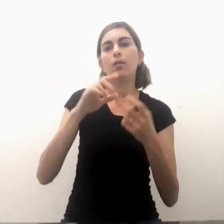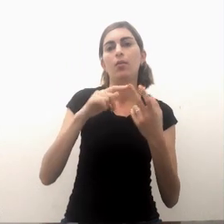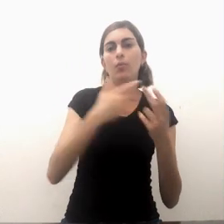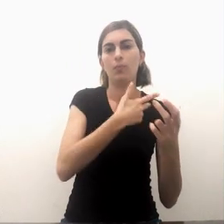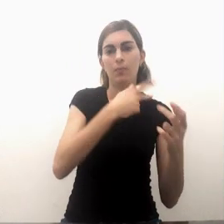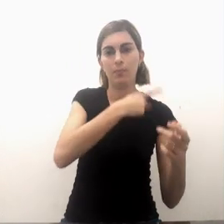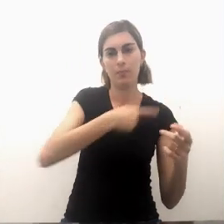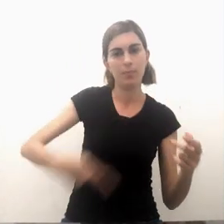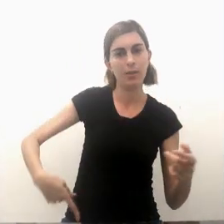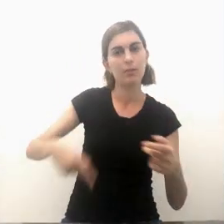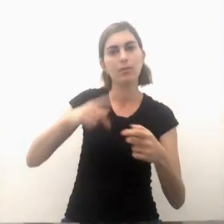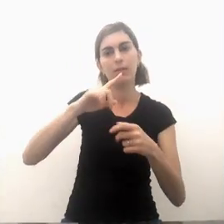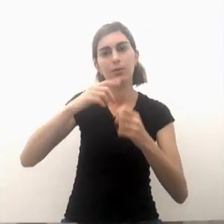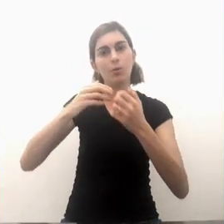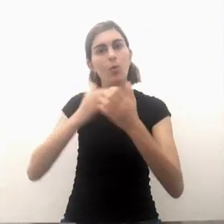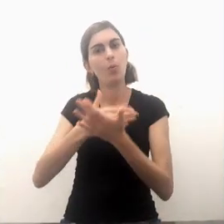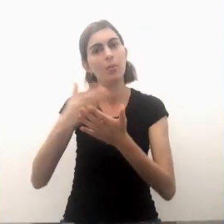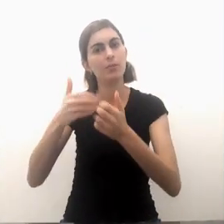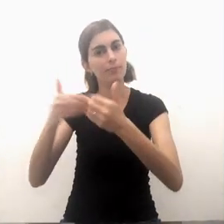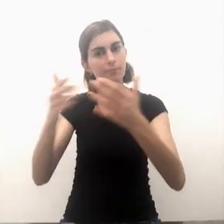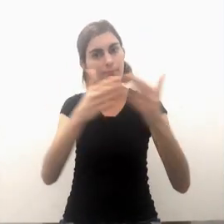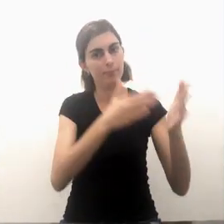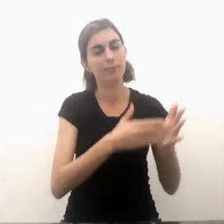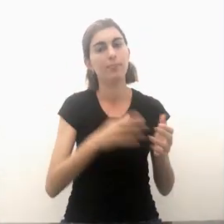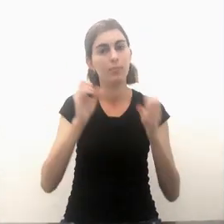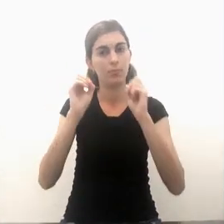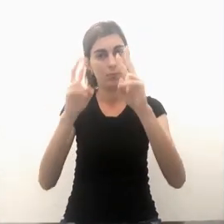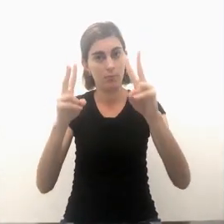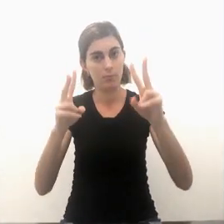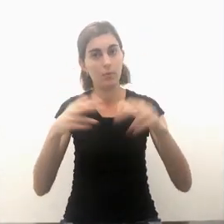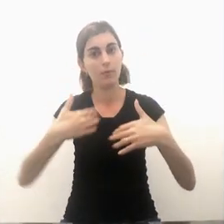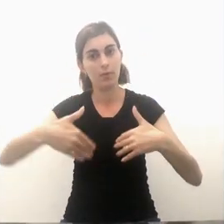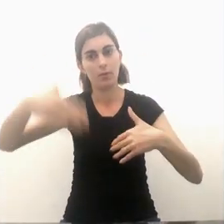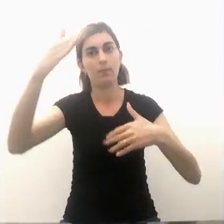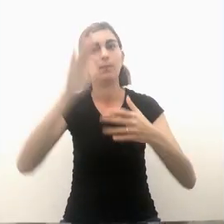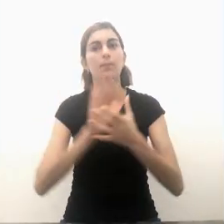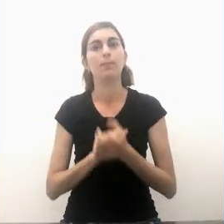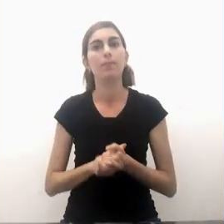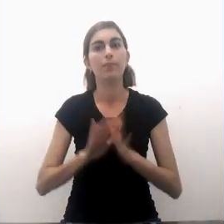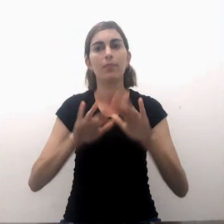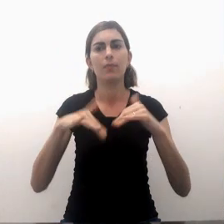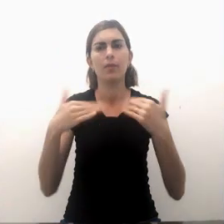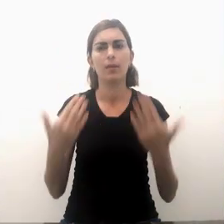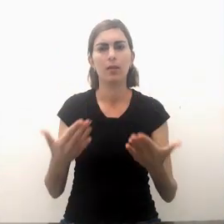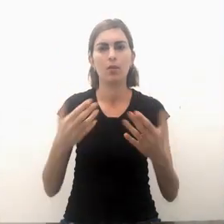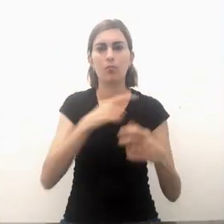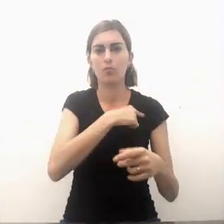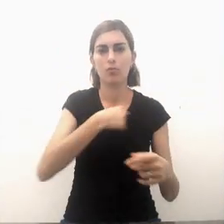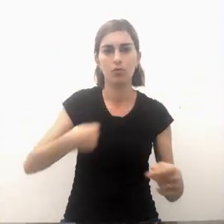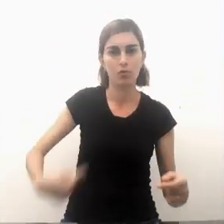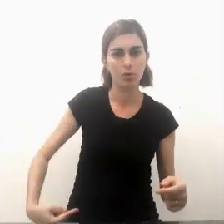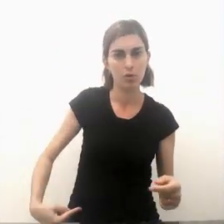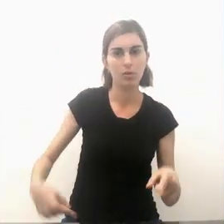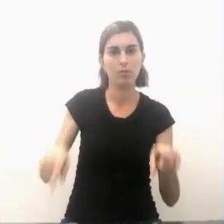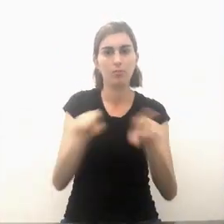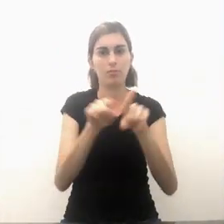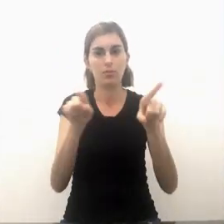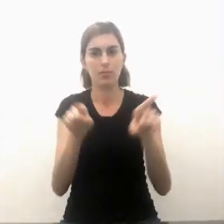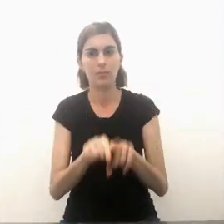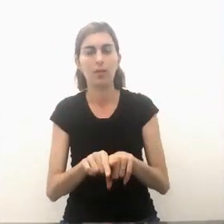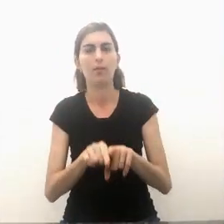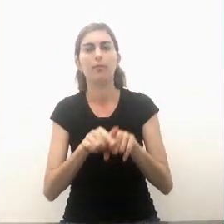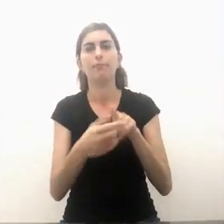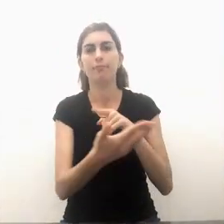Xiaoping proporciona junto com Jimmy Carter, ok? Vamos lá. Então, gente, a China também, por